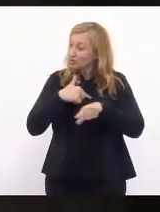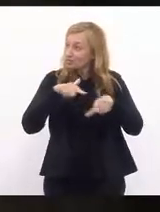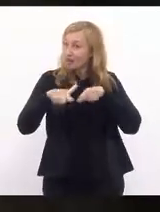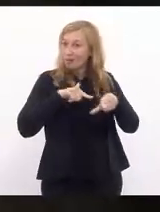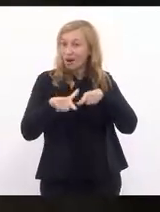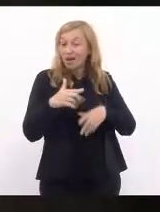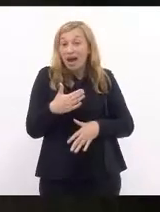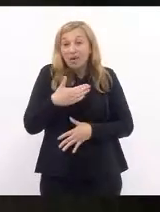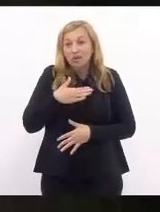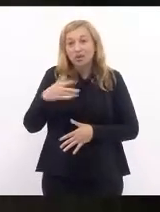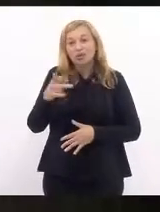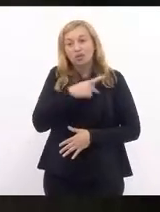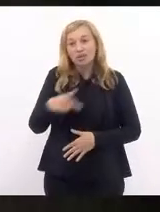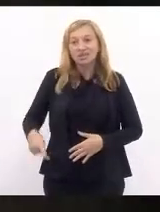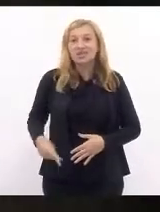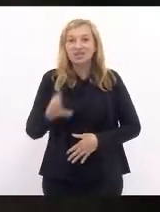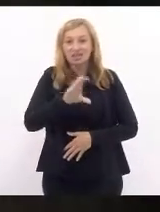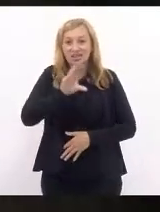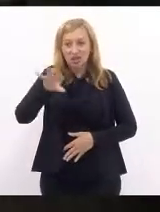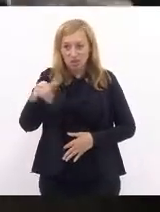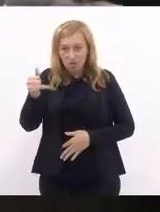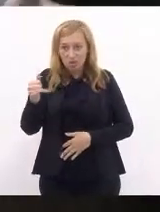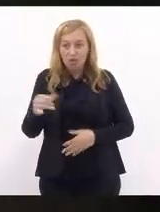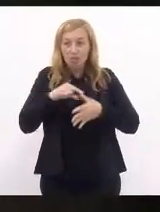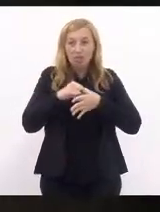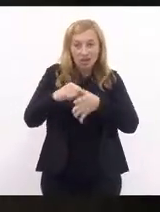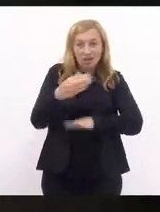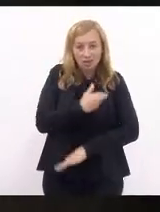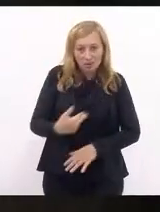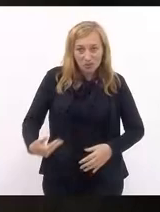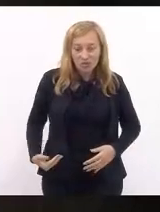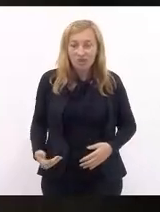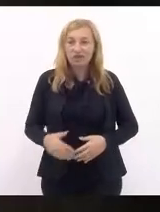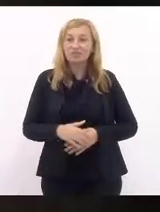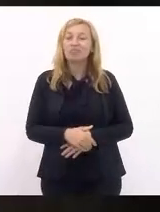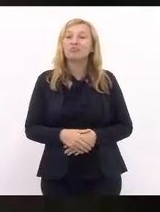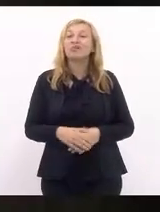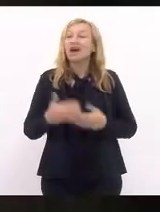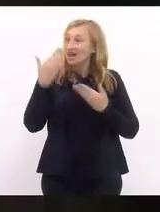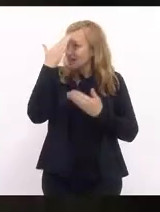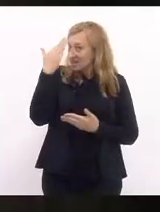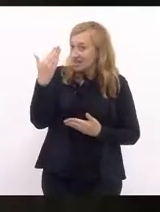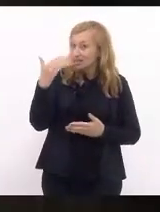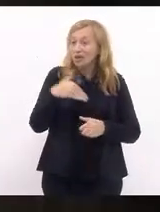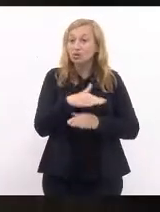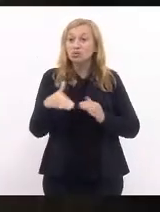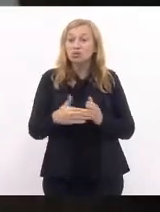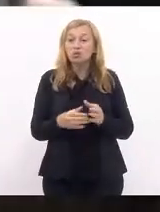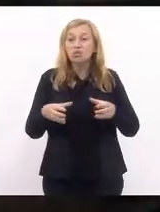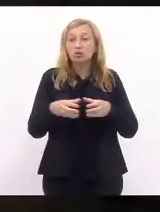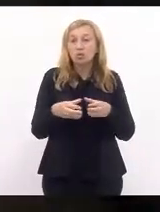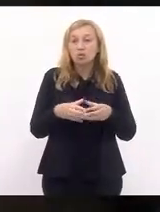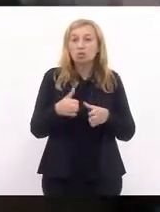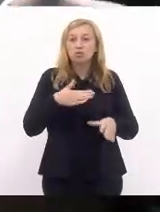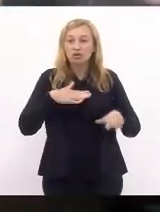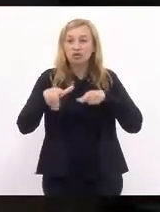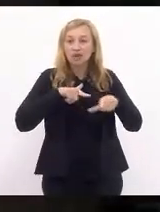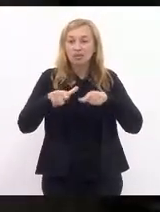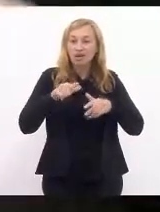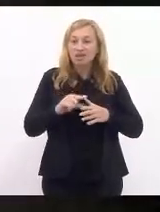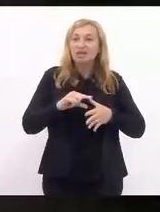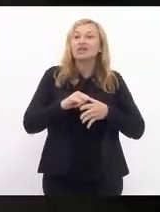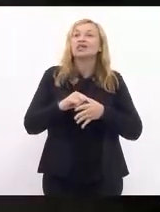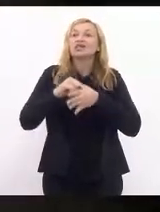trabalho a mim como presidente da ccj como líder do governo quer estender um agradecimento a toda equipe do mandato da